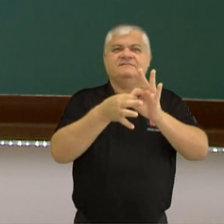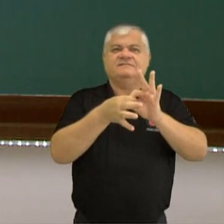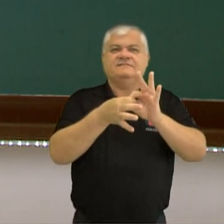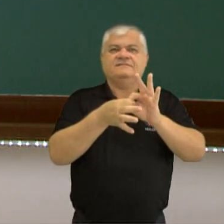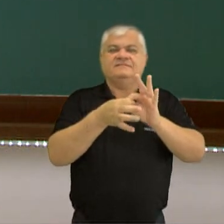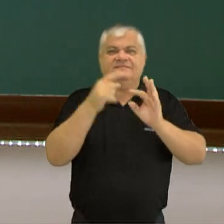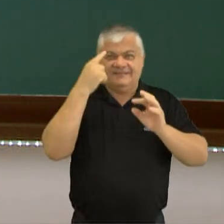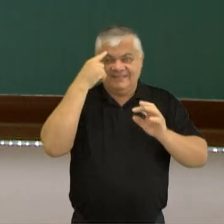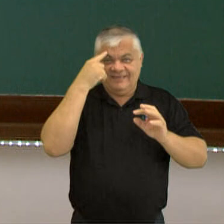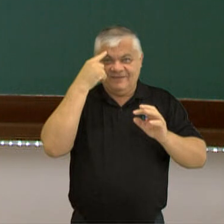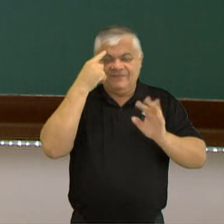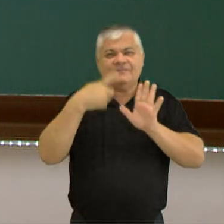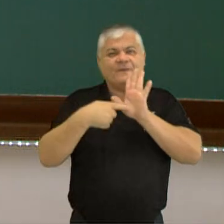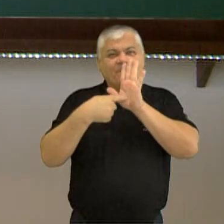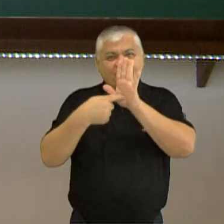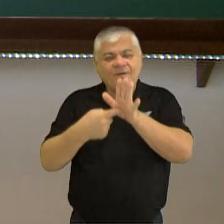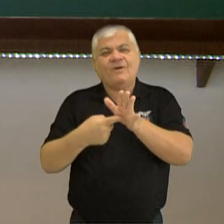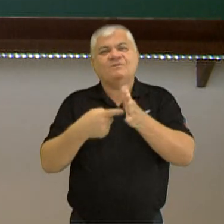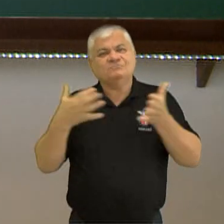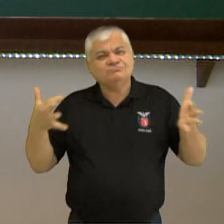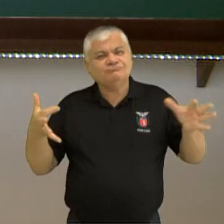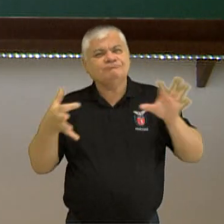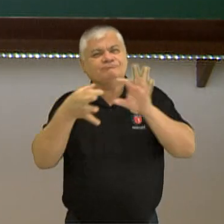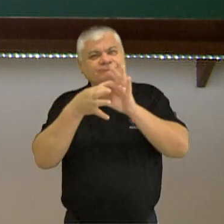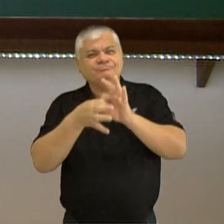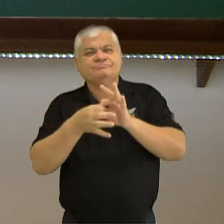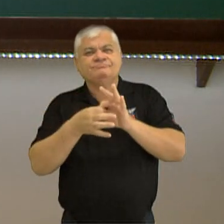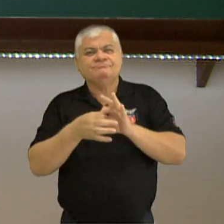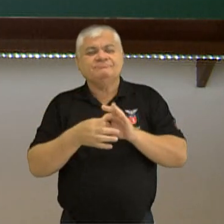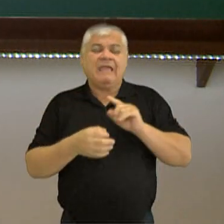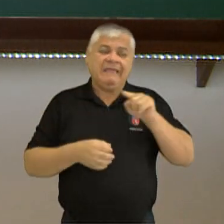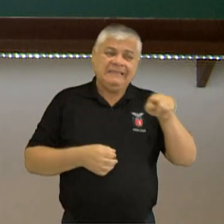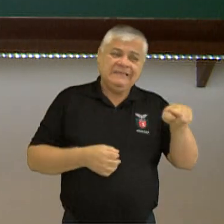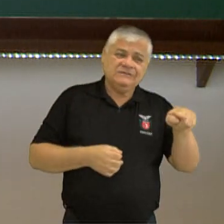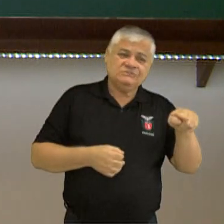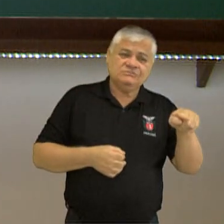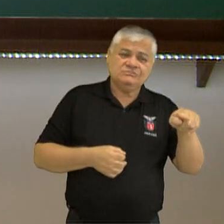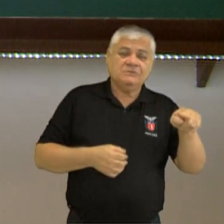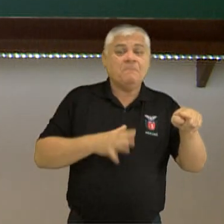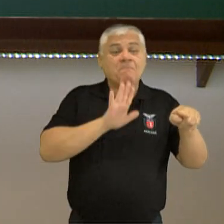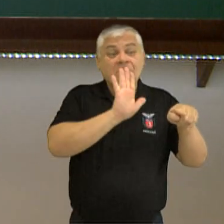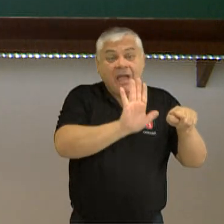uma ideia que faz uma concessão, né? Embora isso deu,